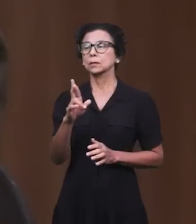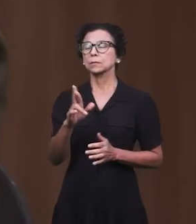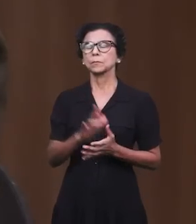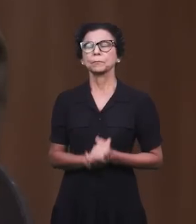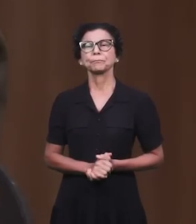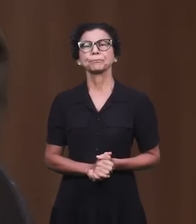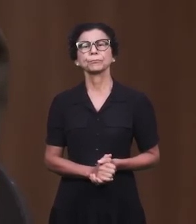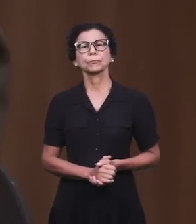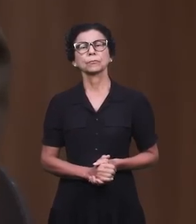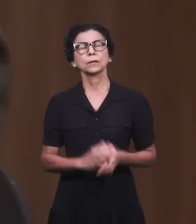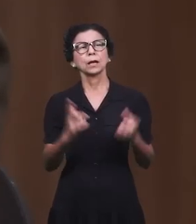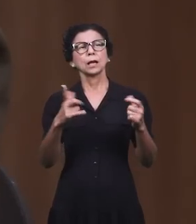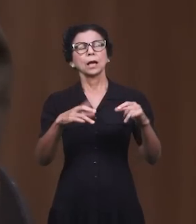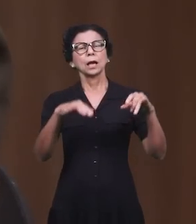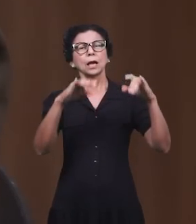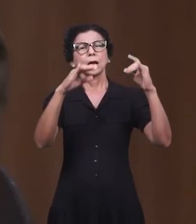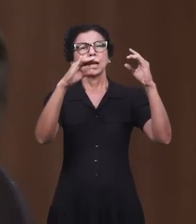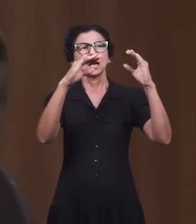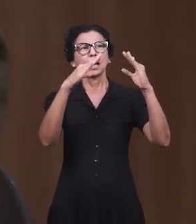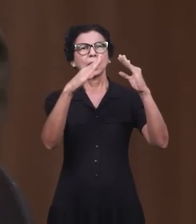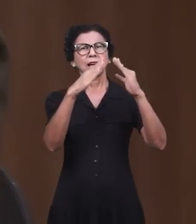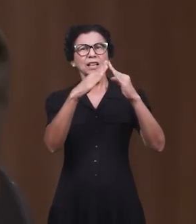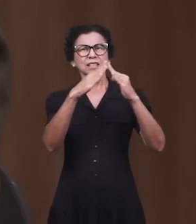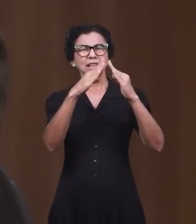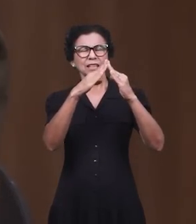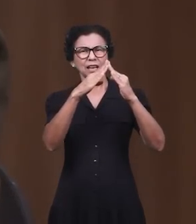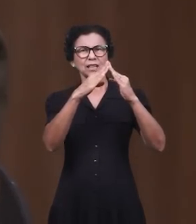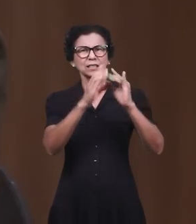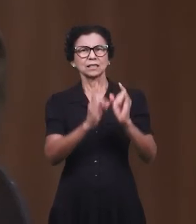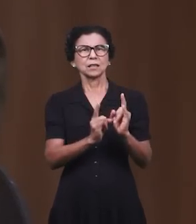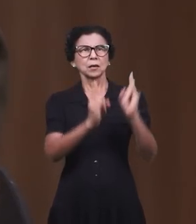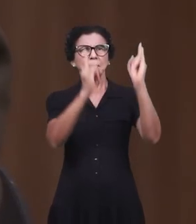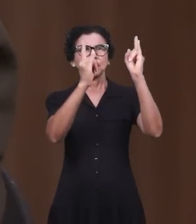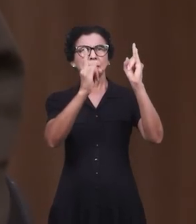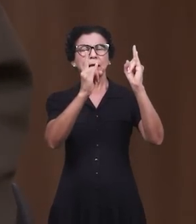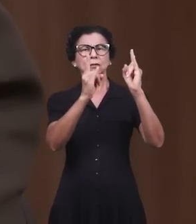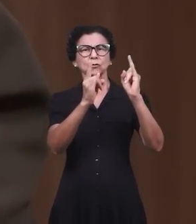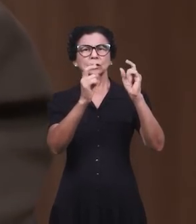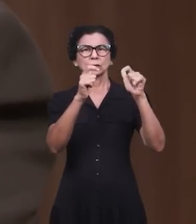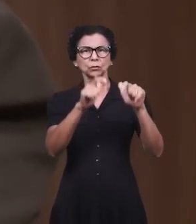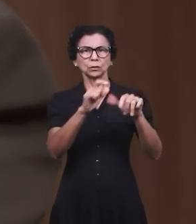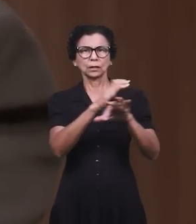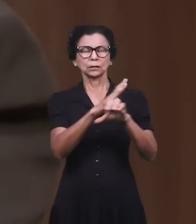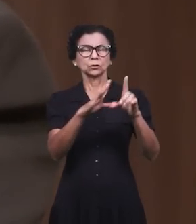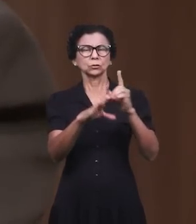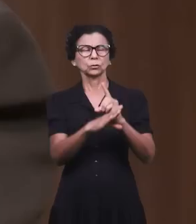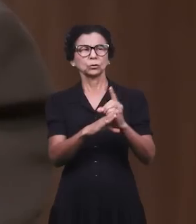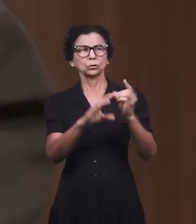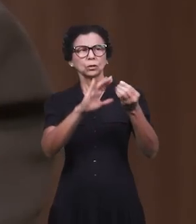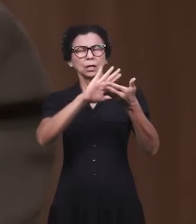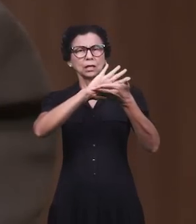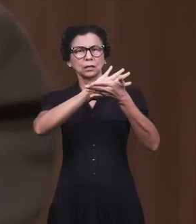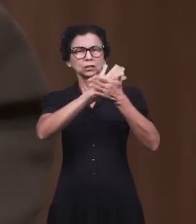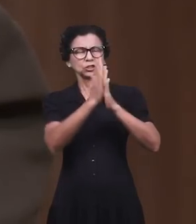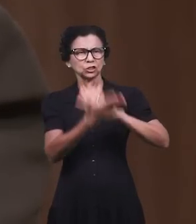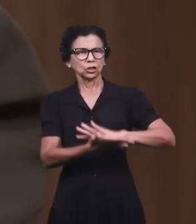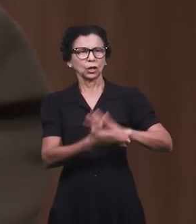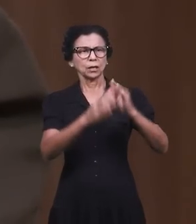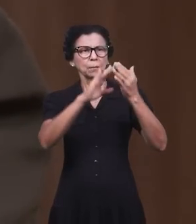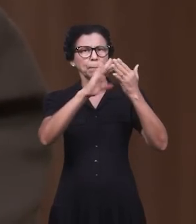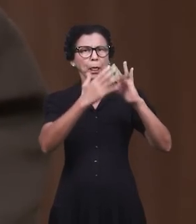este santuário e em 3 dias eu reconstruirei. Ou seja, como a reconstrução, ela aproveita